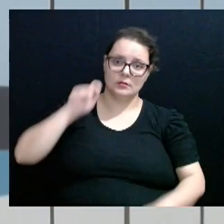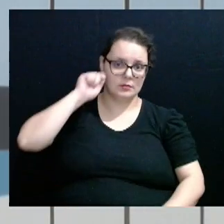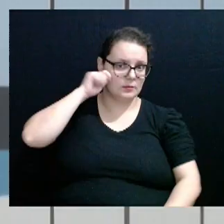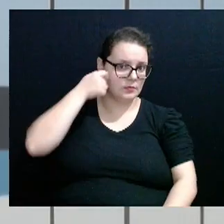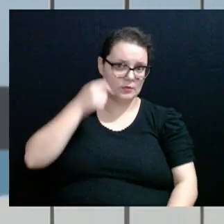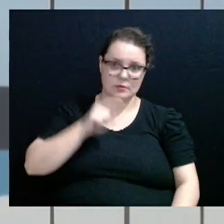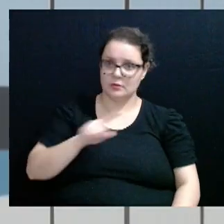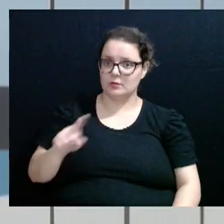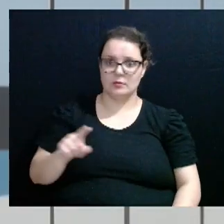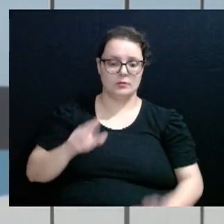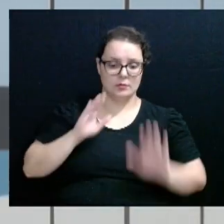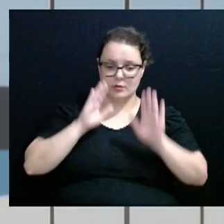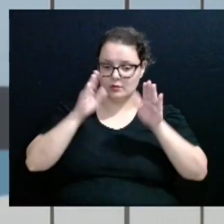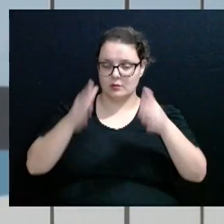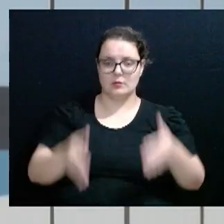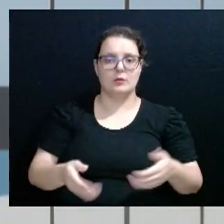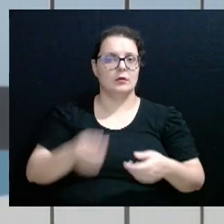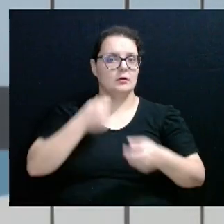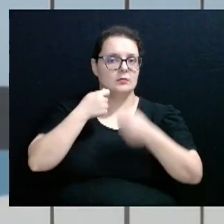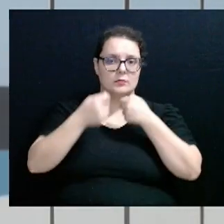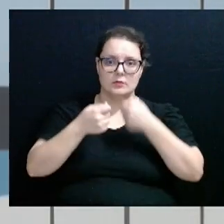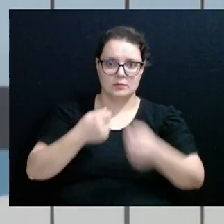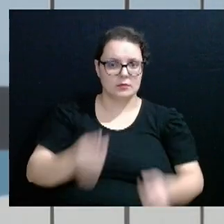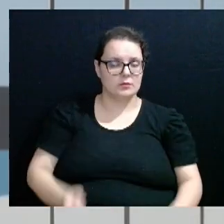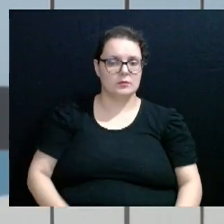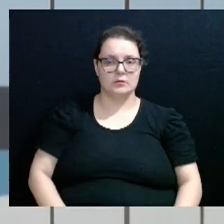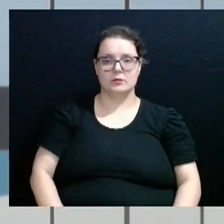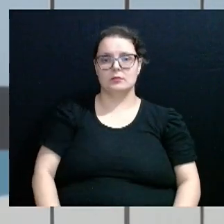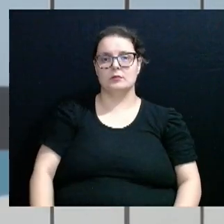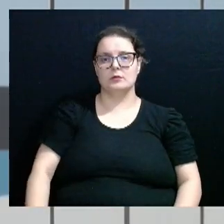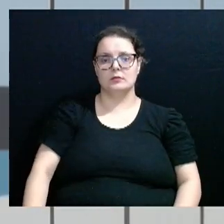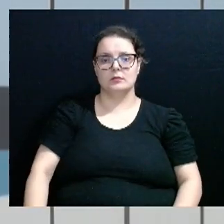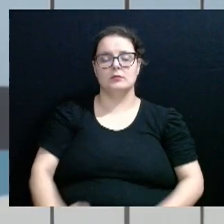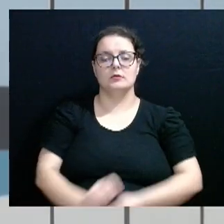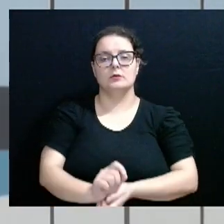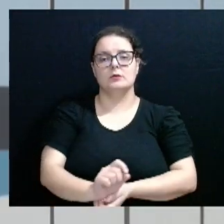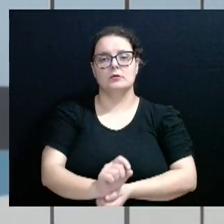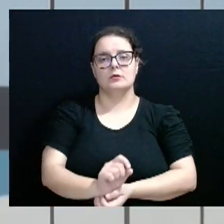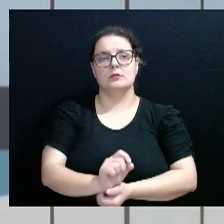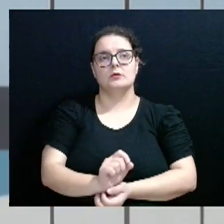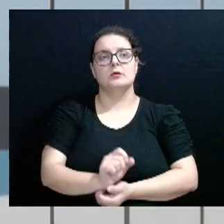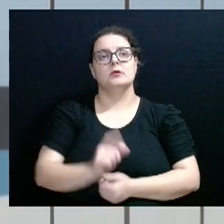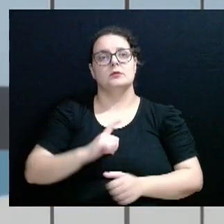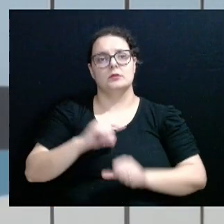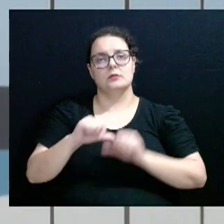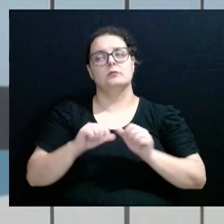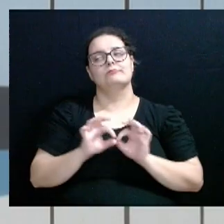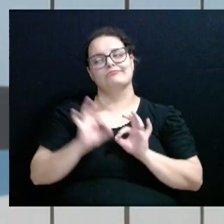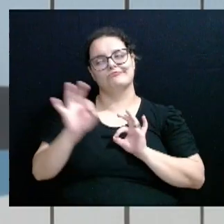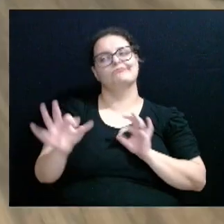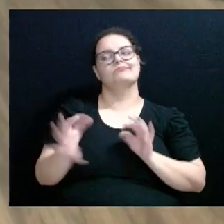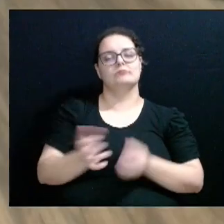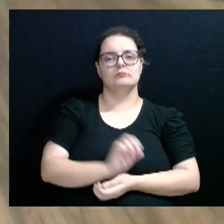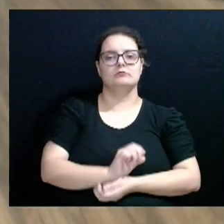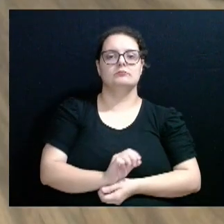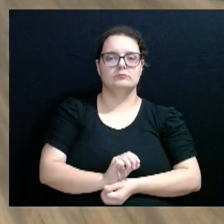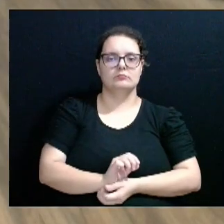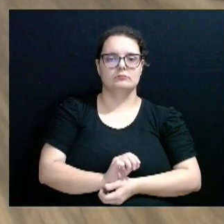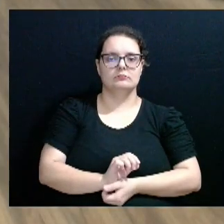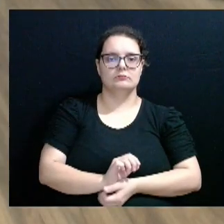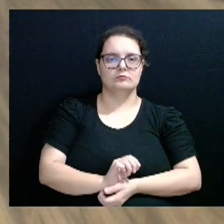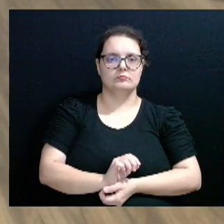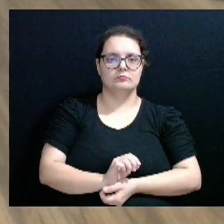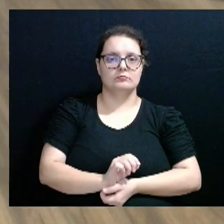das reportagens. Há uma mudança, mas ainda a gente está distante. Você é um jovem